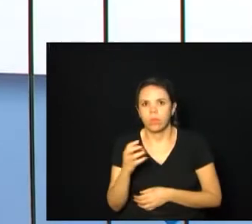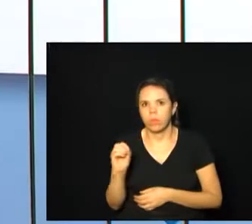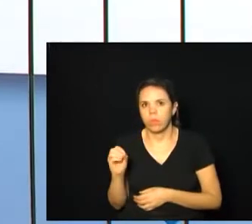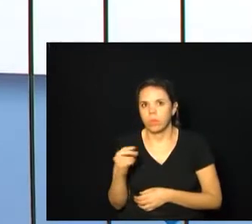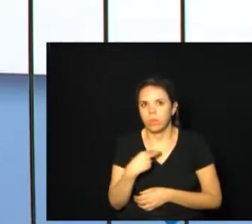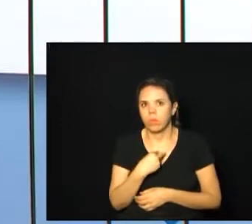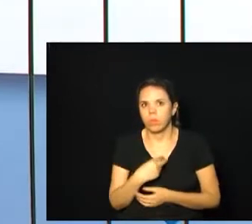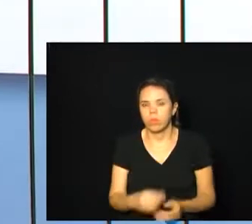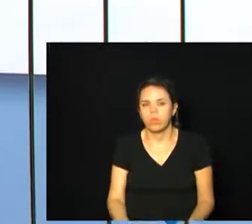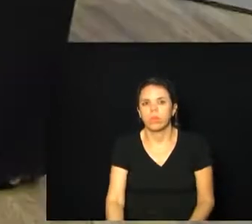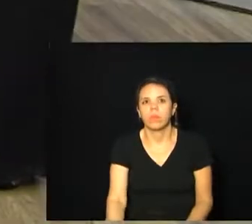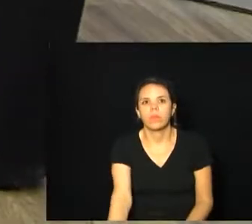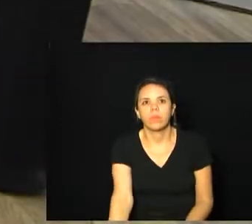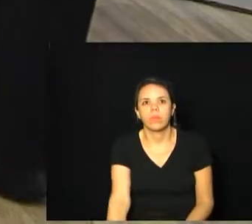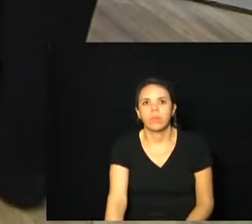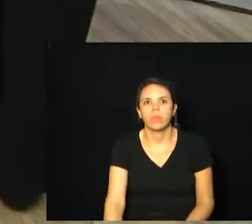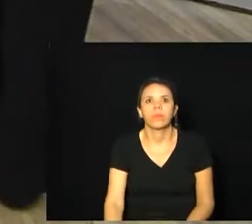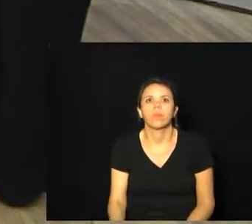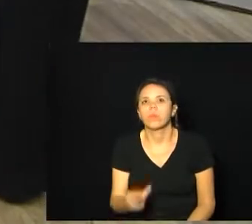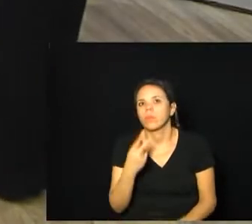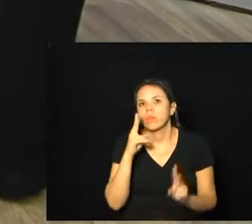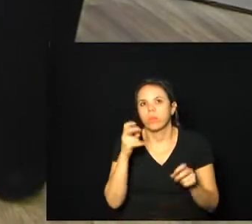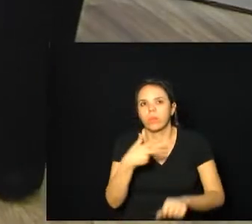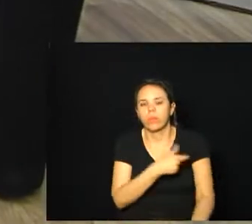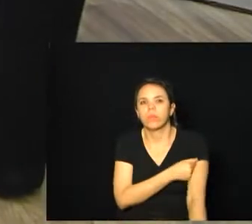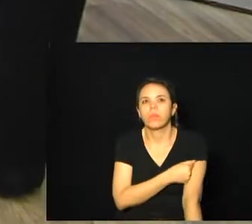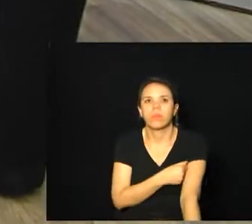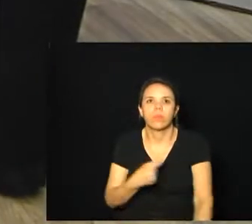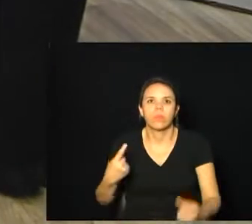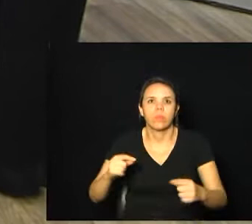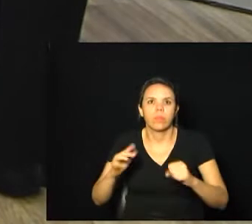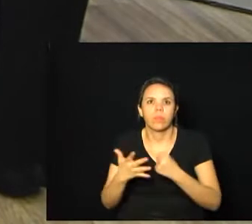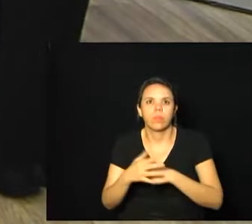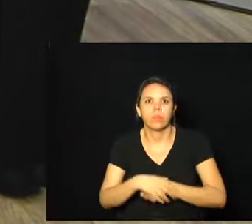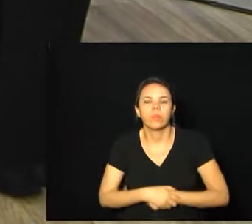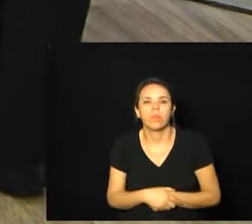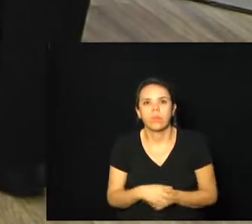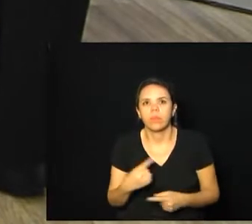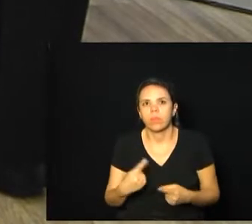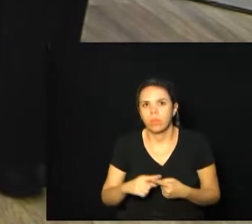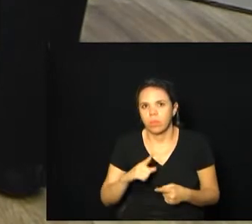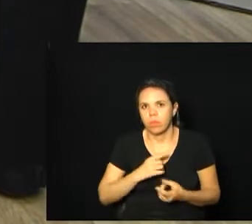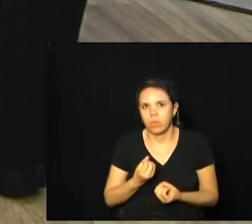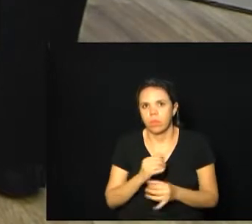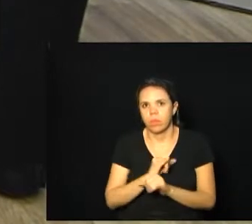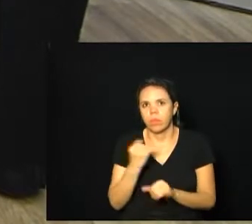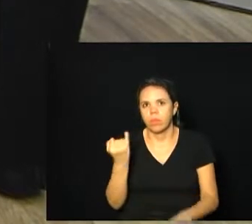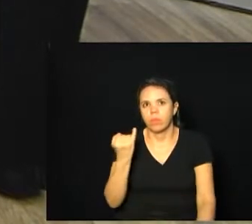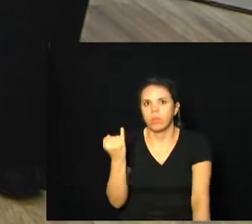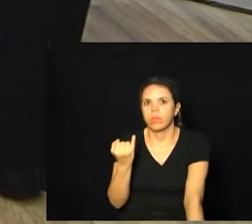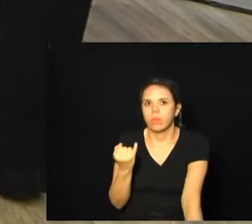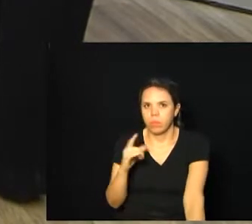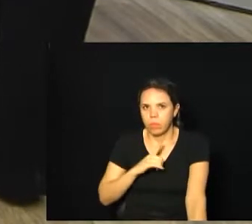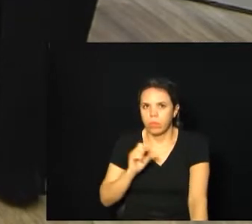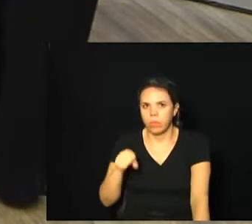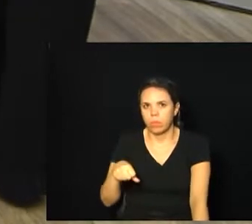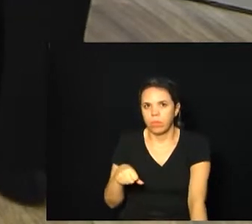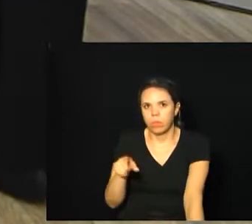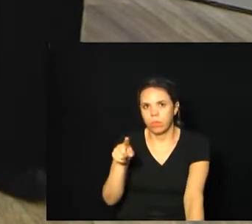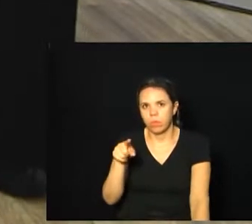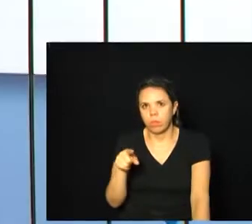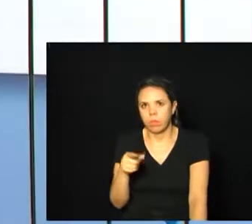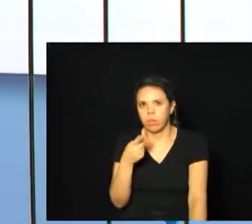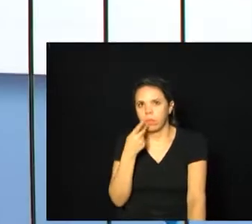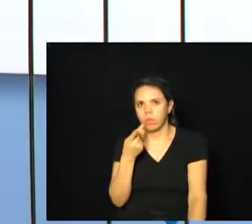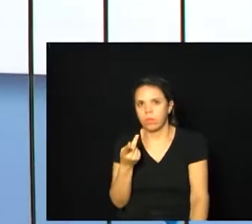estão ocupados. Mirna Abreu, vamos falar sobre vacinação contra a Covid-19, porque tem informação importante. Tem, olha,